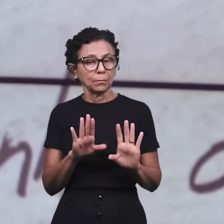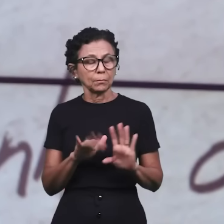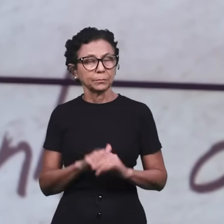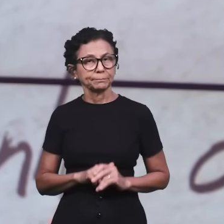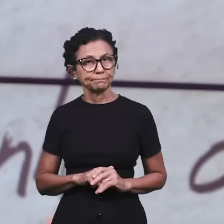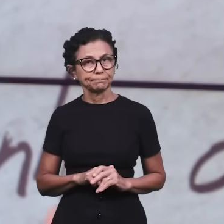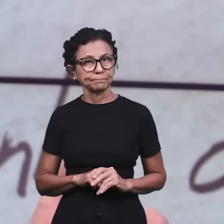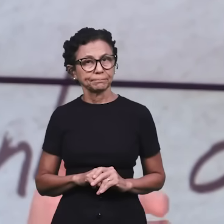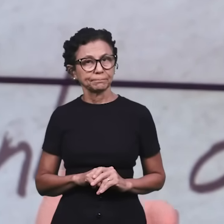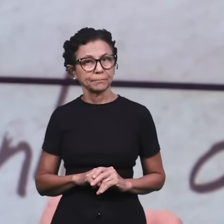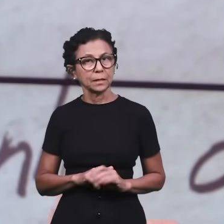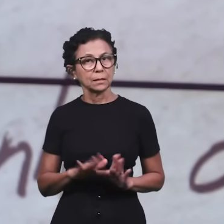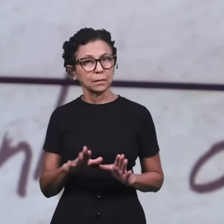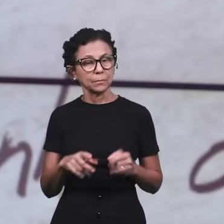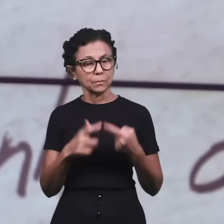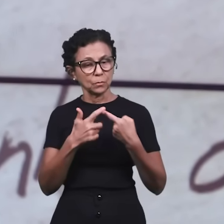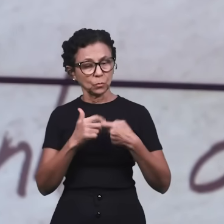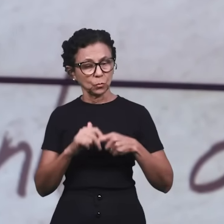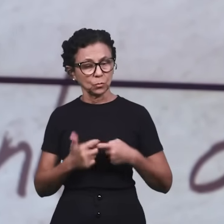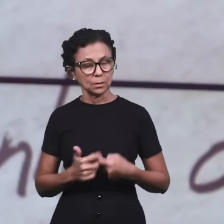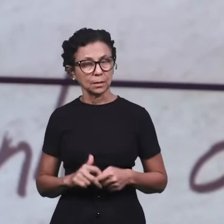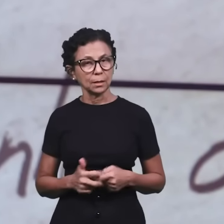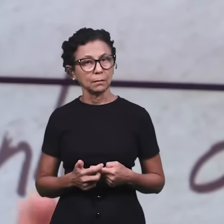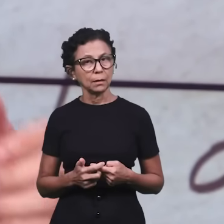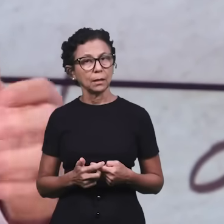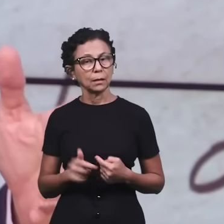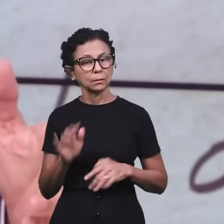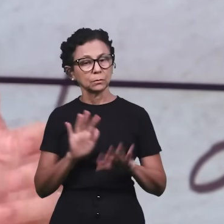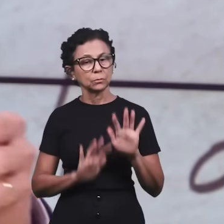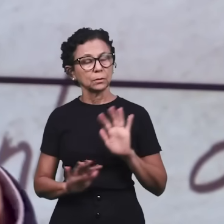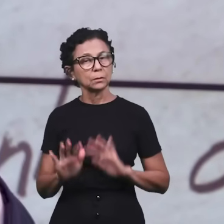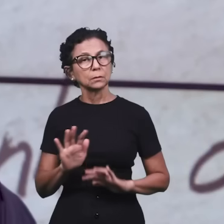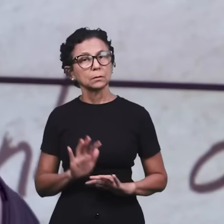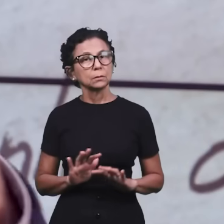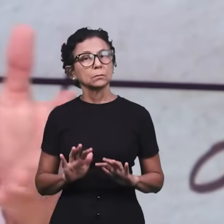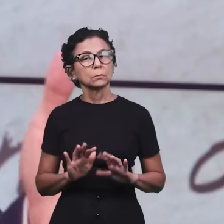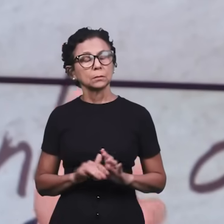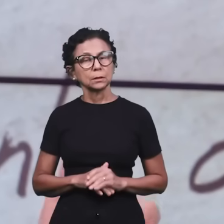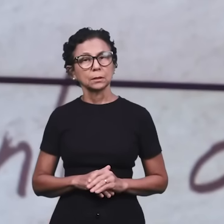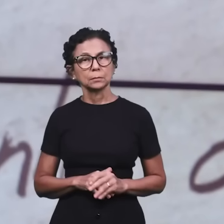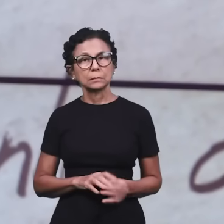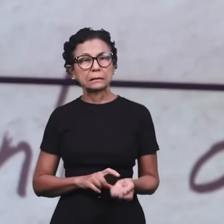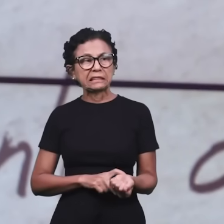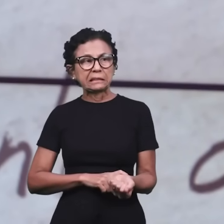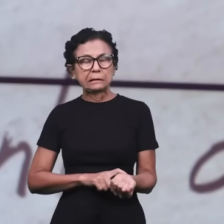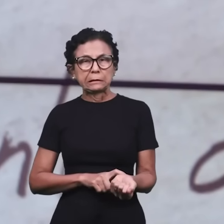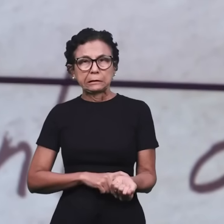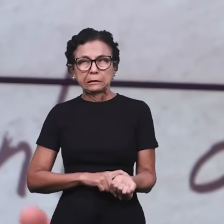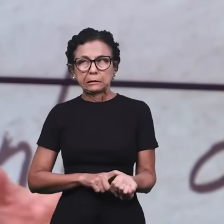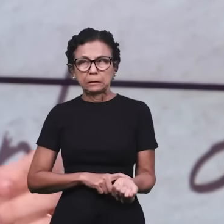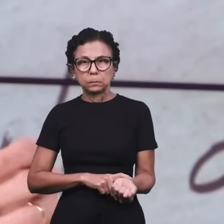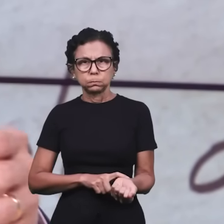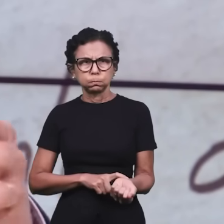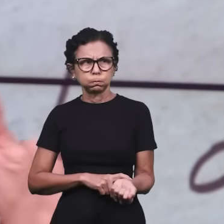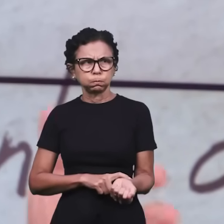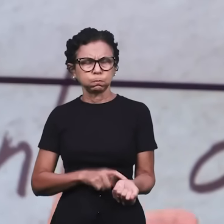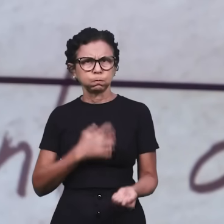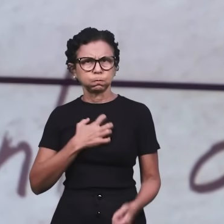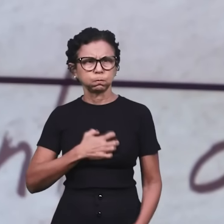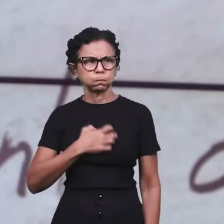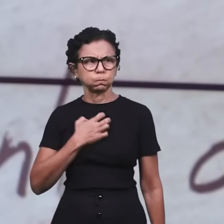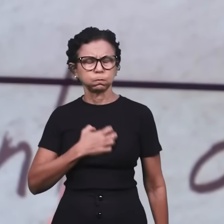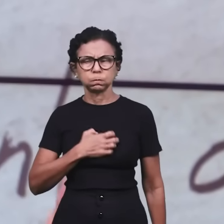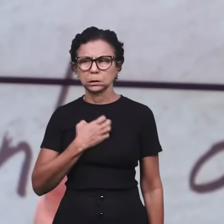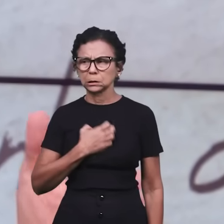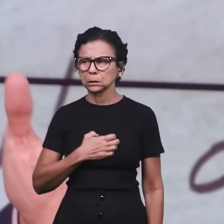que se trabalhe isso, para que tenha os cuidados, porque a ira essa explosão, vai muito do